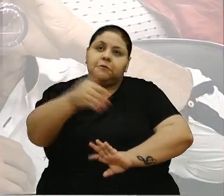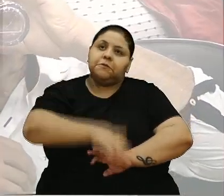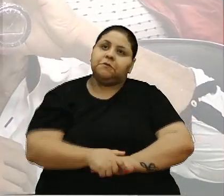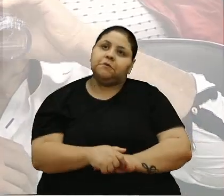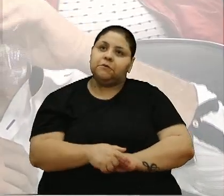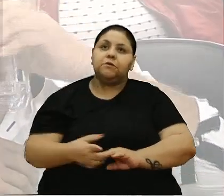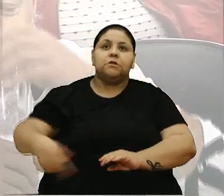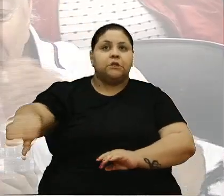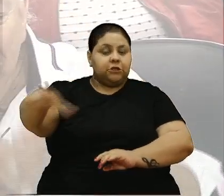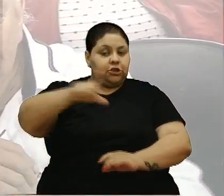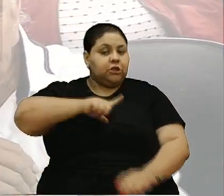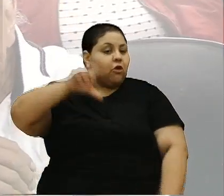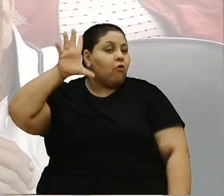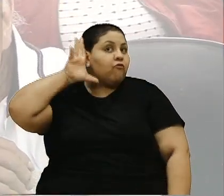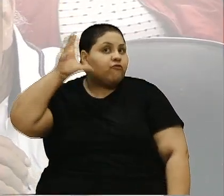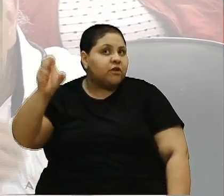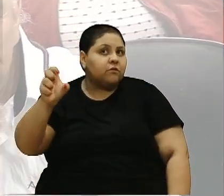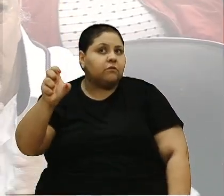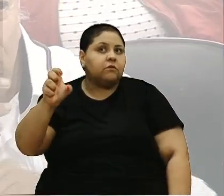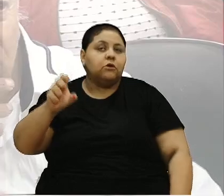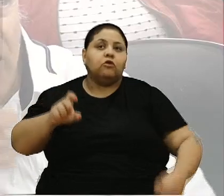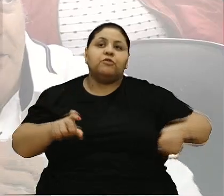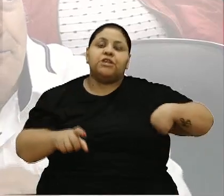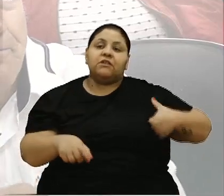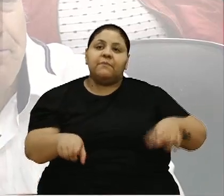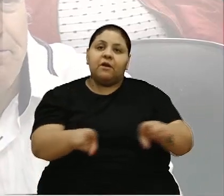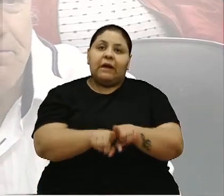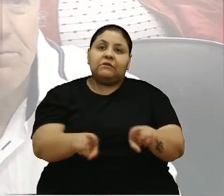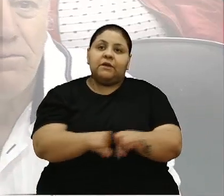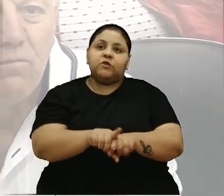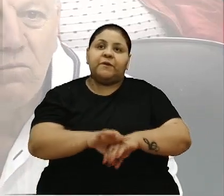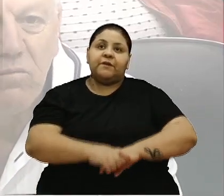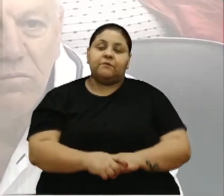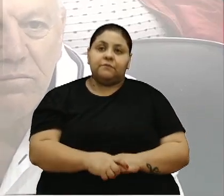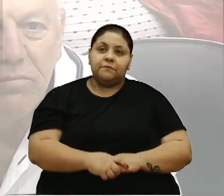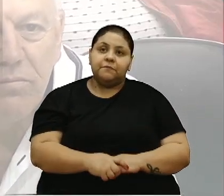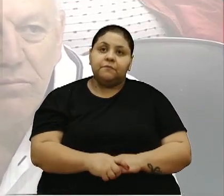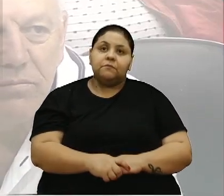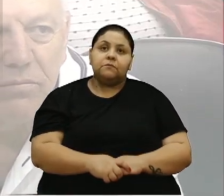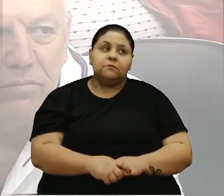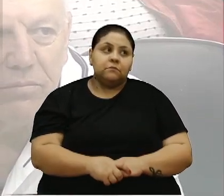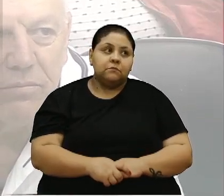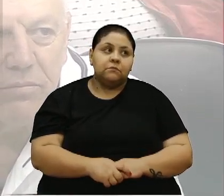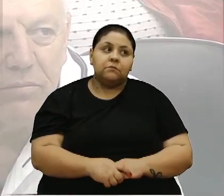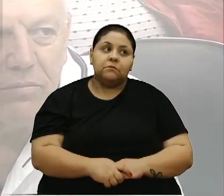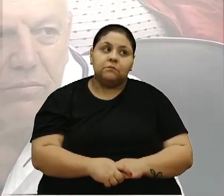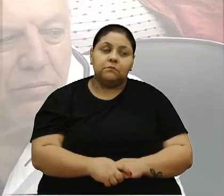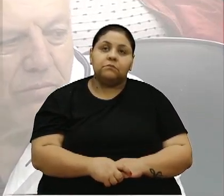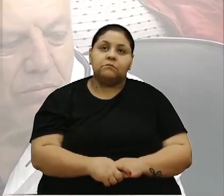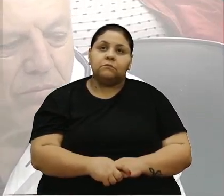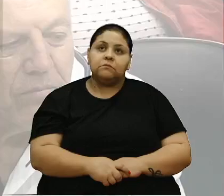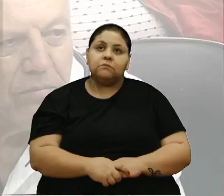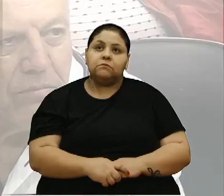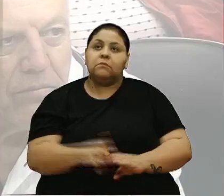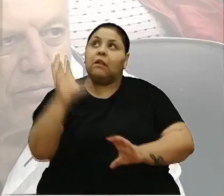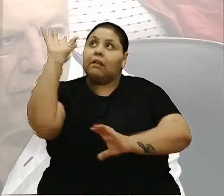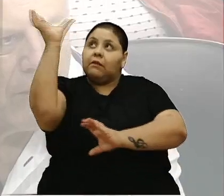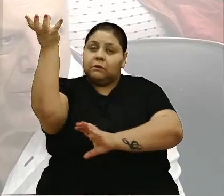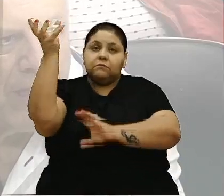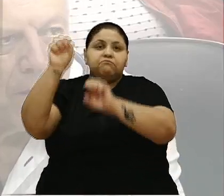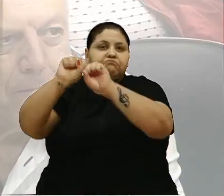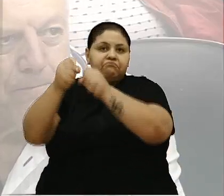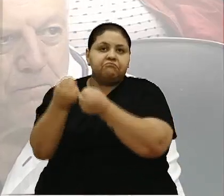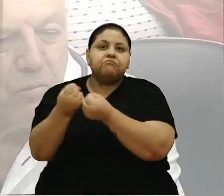a gente tem ouvido o que o povo tem falado. E tá triste a situação. Tá triste. Se nem uma lâmpada consegue trocar,